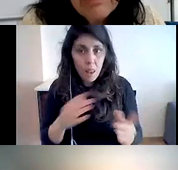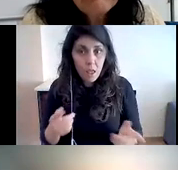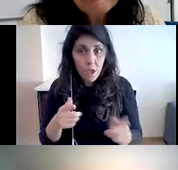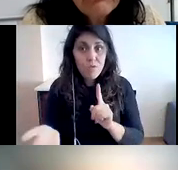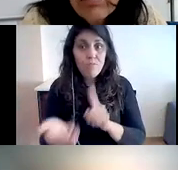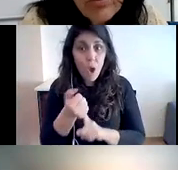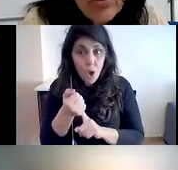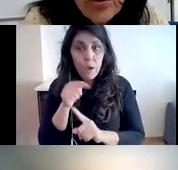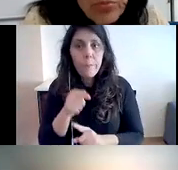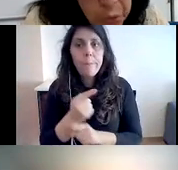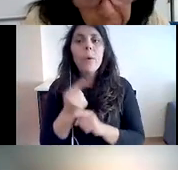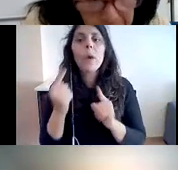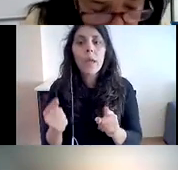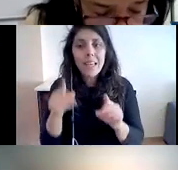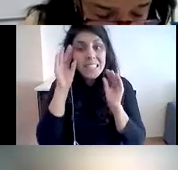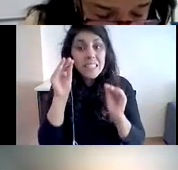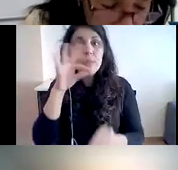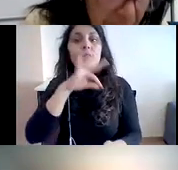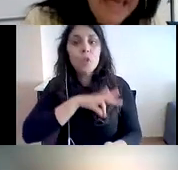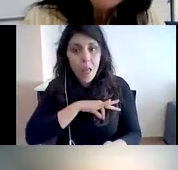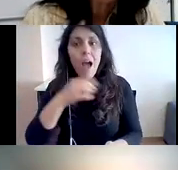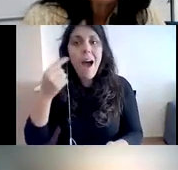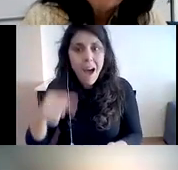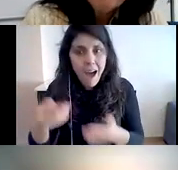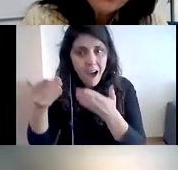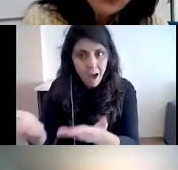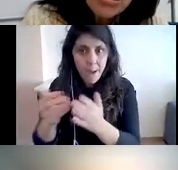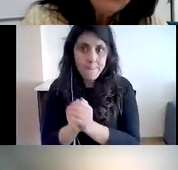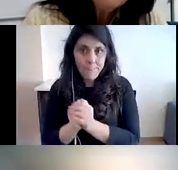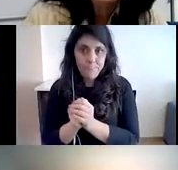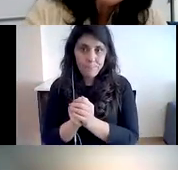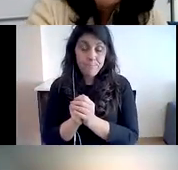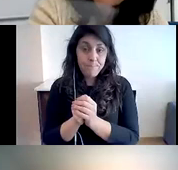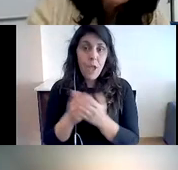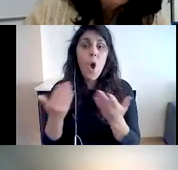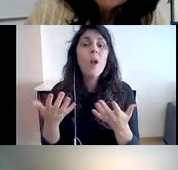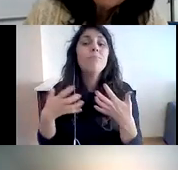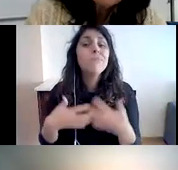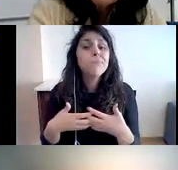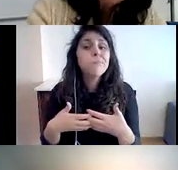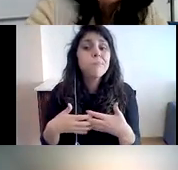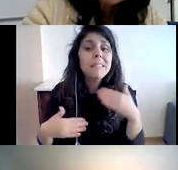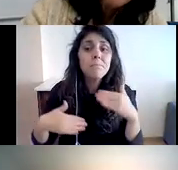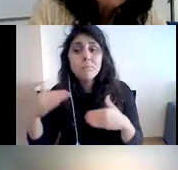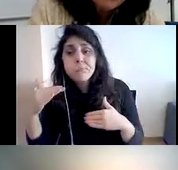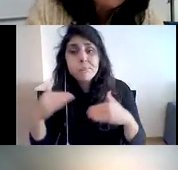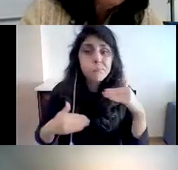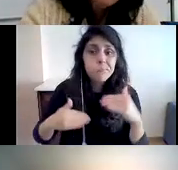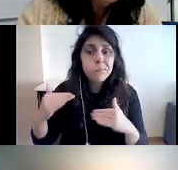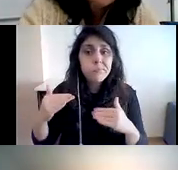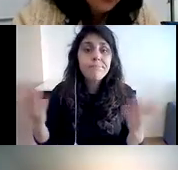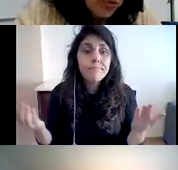dar um contributo insubstituível. Agora, o copo meio cheio está do lado que também aqui já foi trazido e